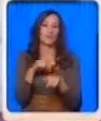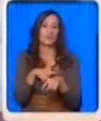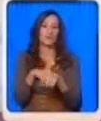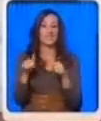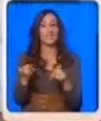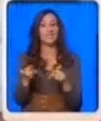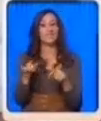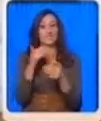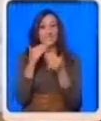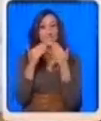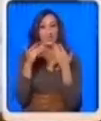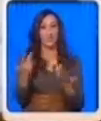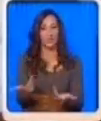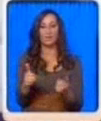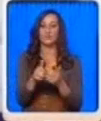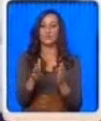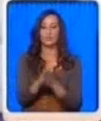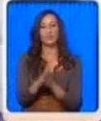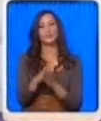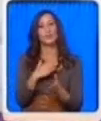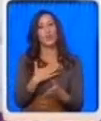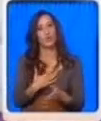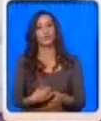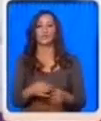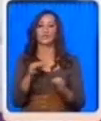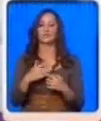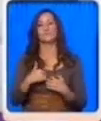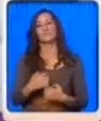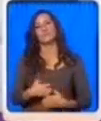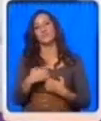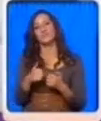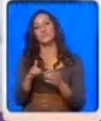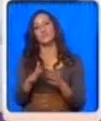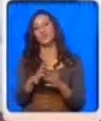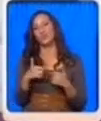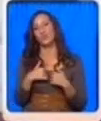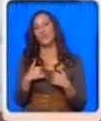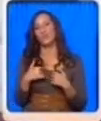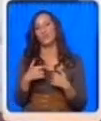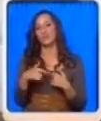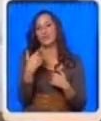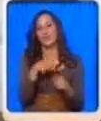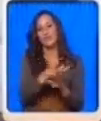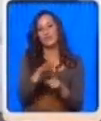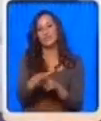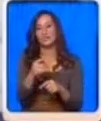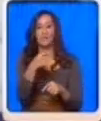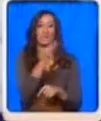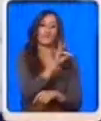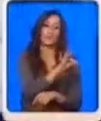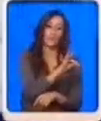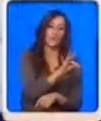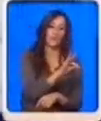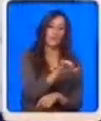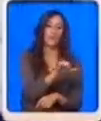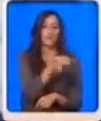nesta revista todos vão agradar. É um feeling que eu tenho, todos vão agradar, desde o mais pequenininho ao maior, à Florbela, e a Florbela já